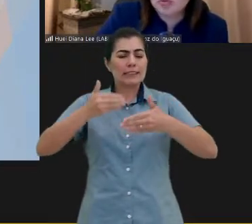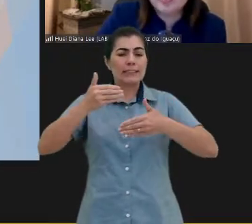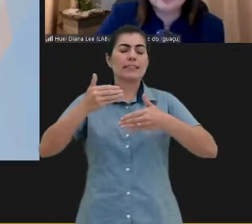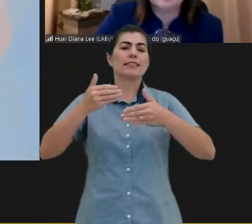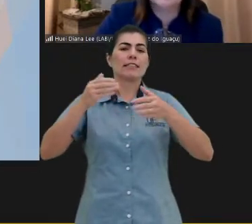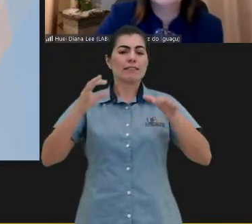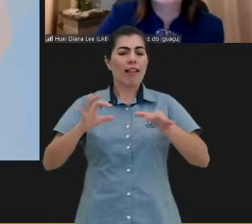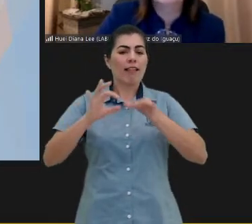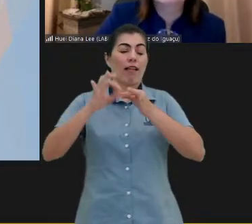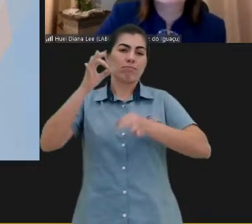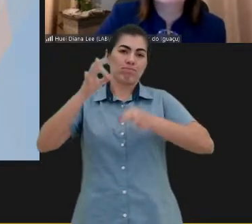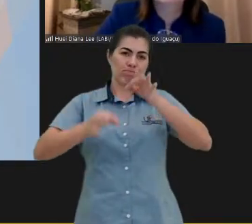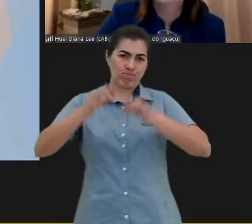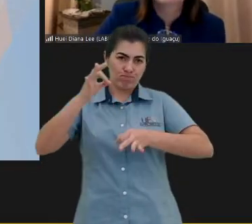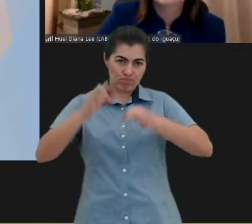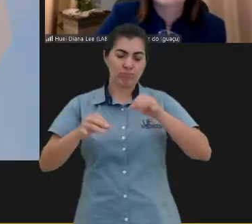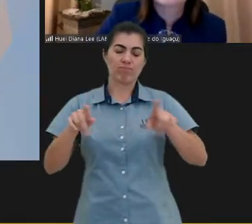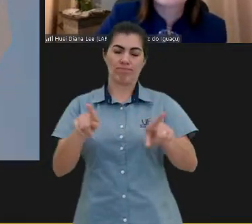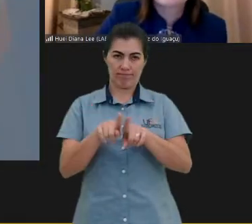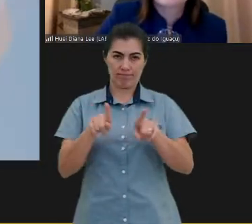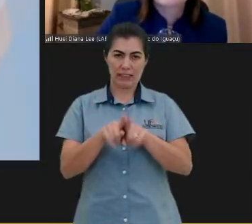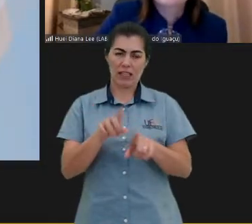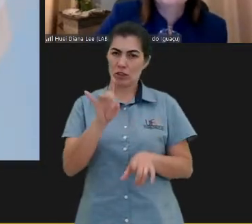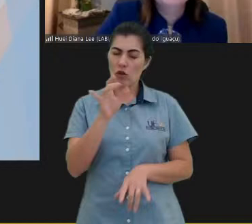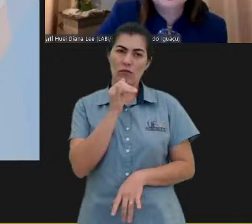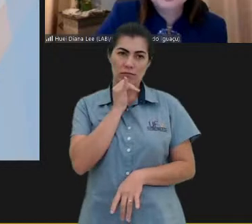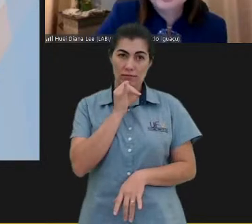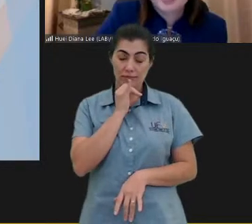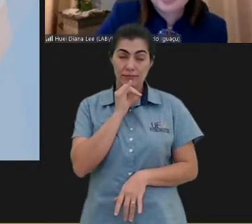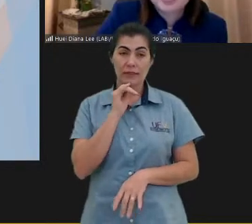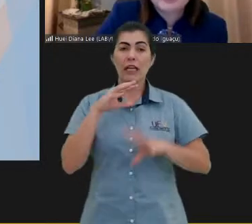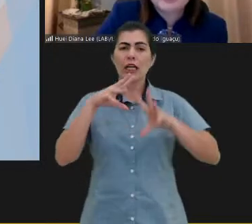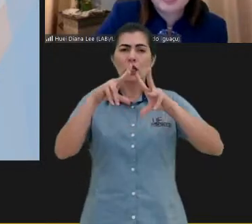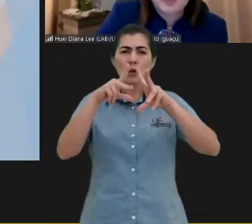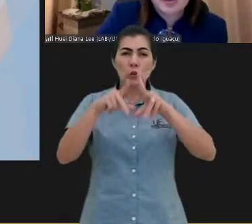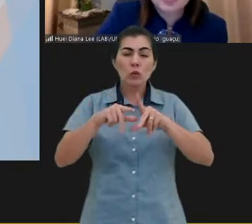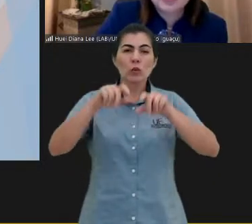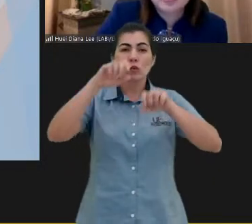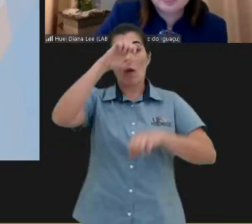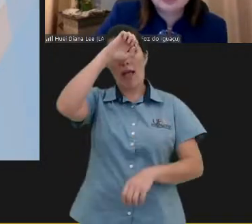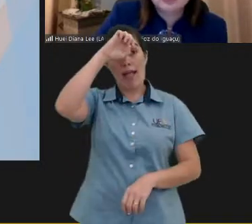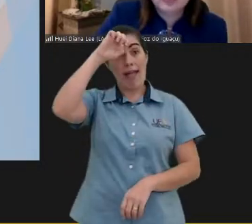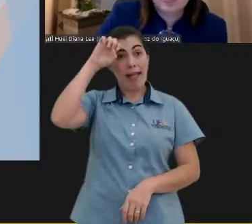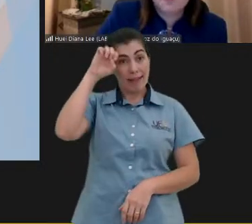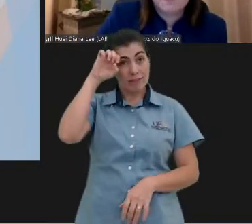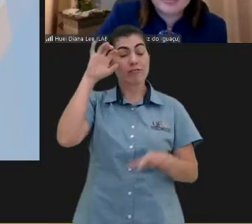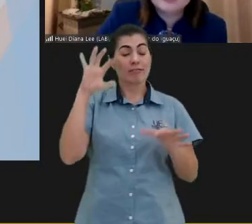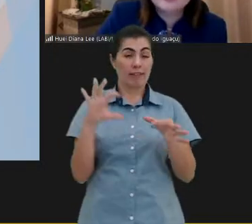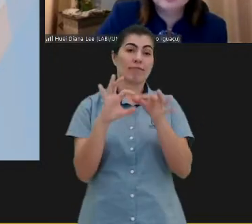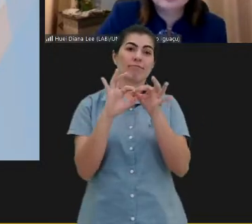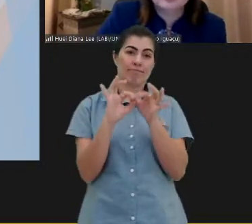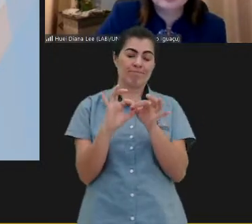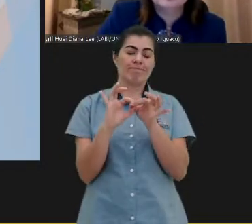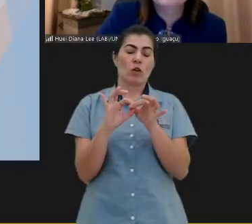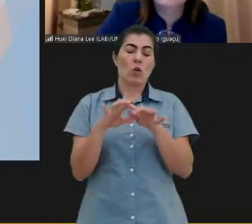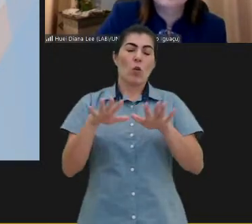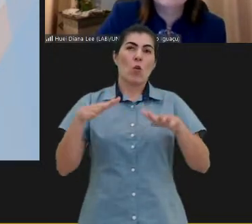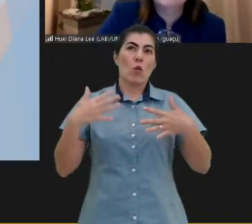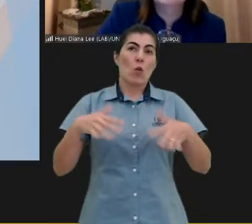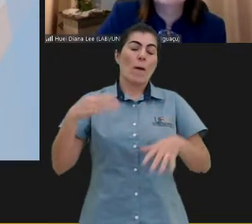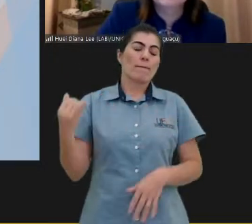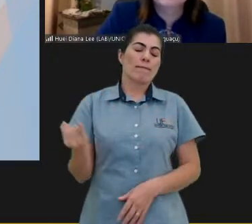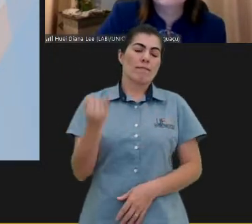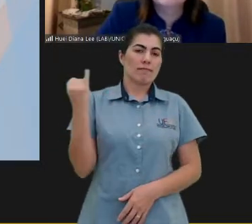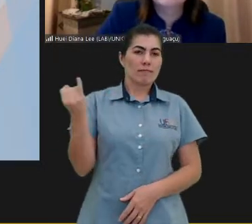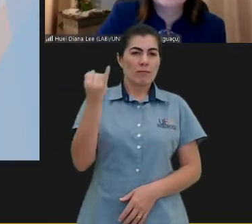Esse é só um exemplo, né? E tudo com muita ética. Eu acho que isso é o mais importante, né?